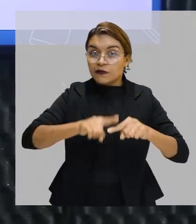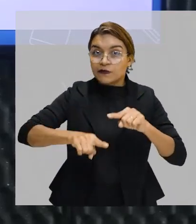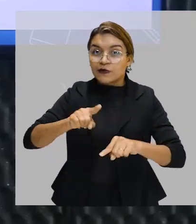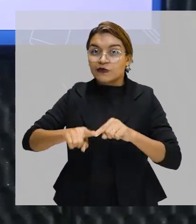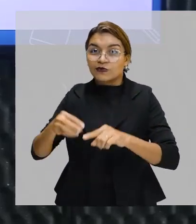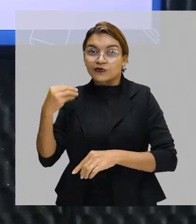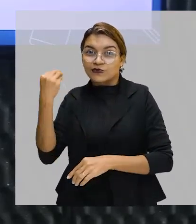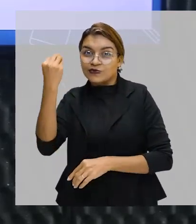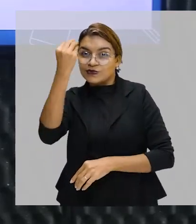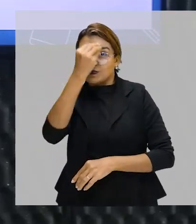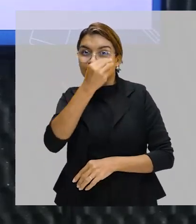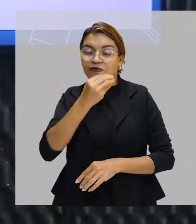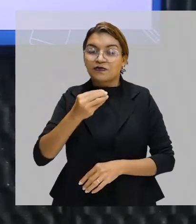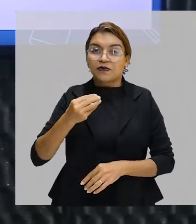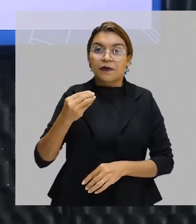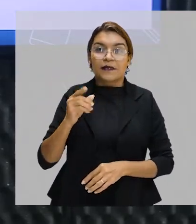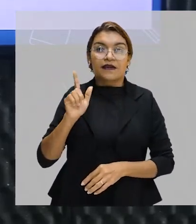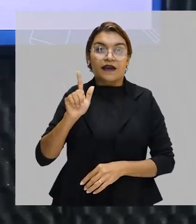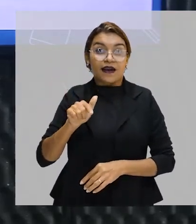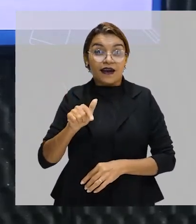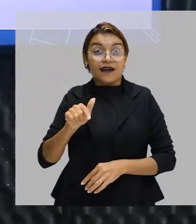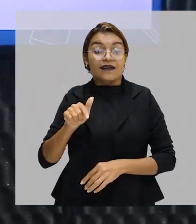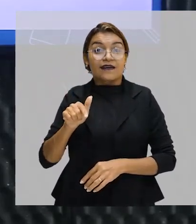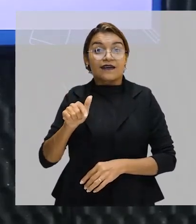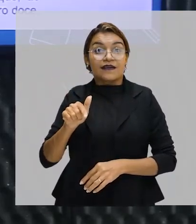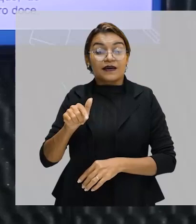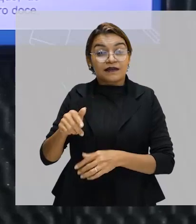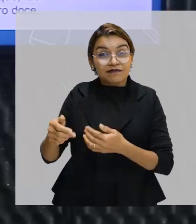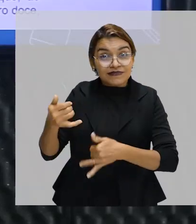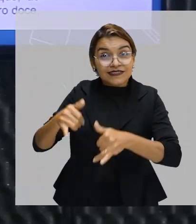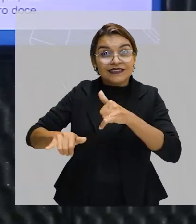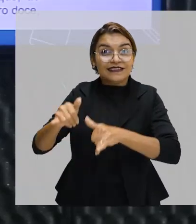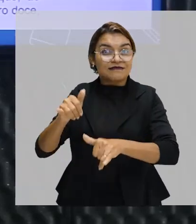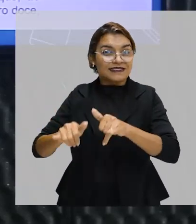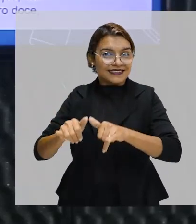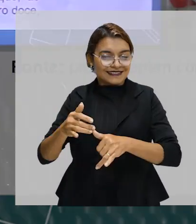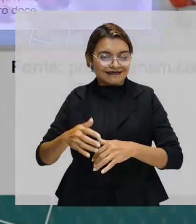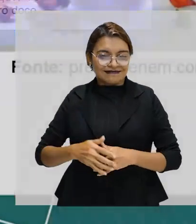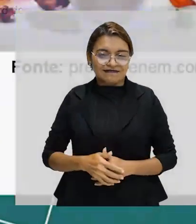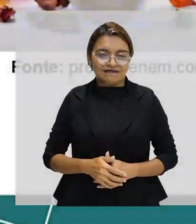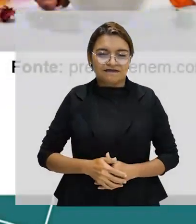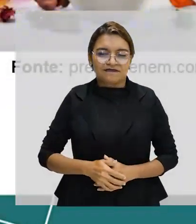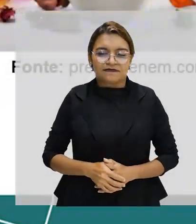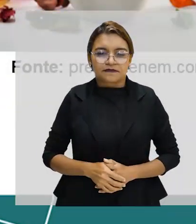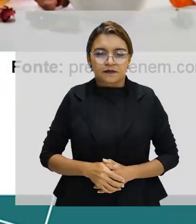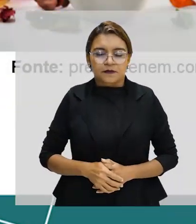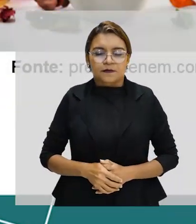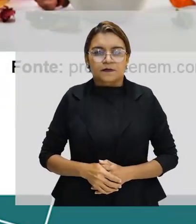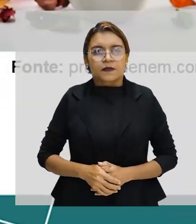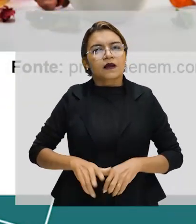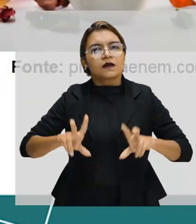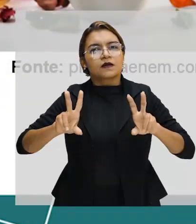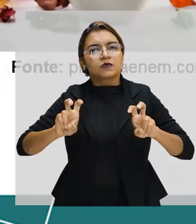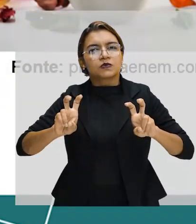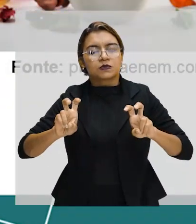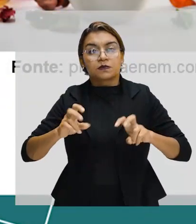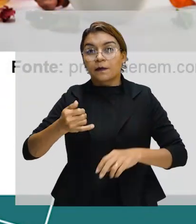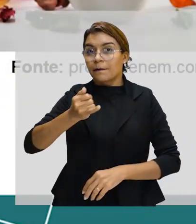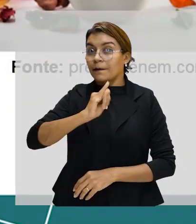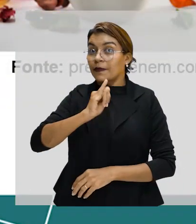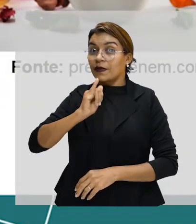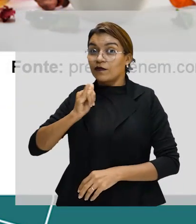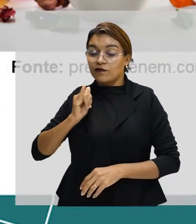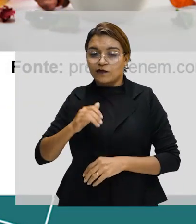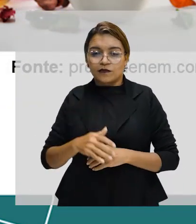mais são do que pura química. Bom, falando de perfumes, olha só.